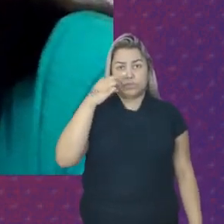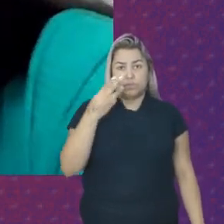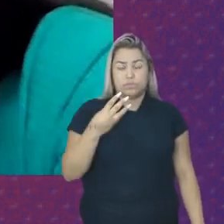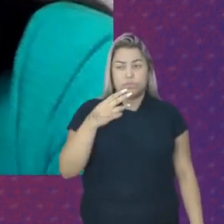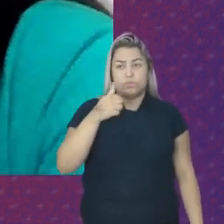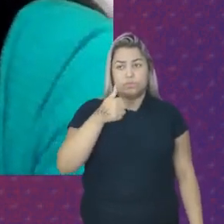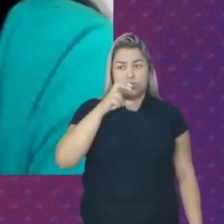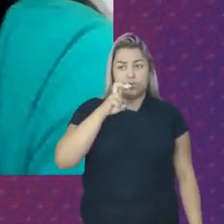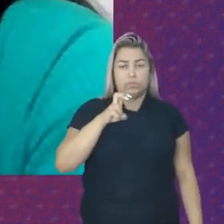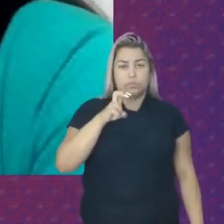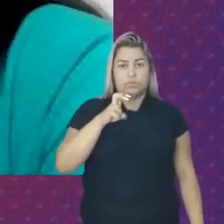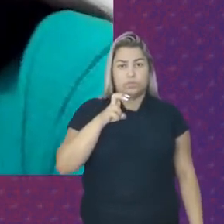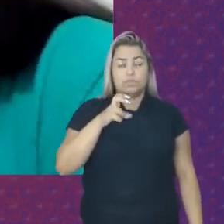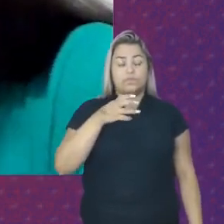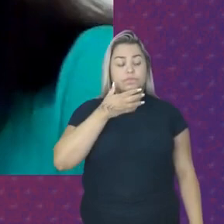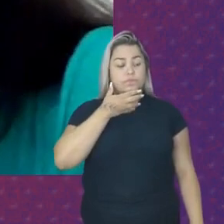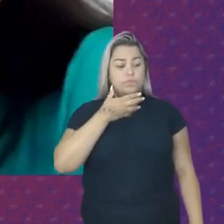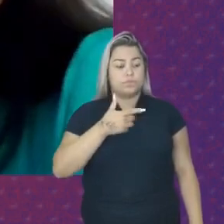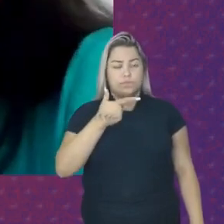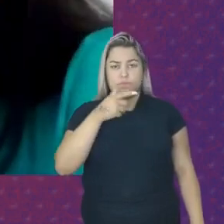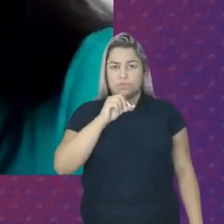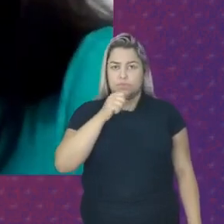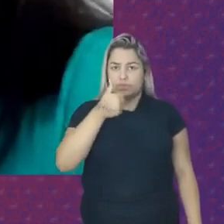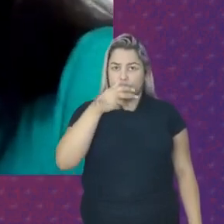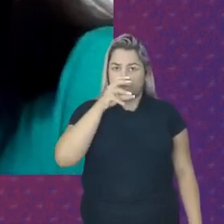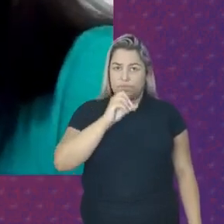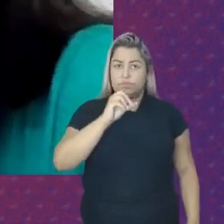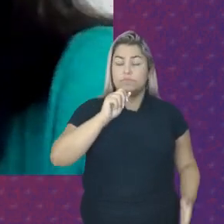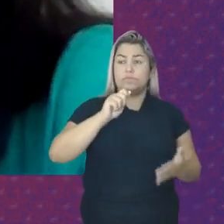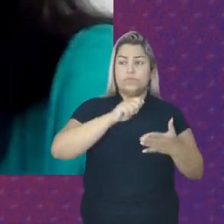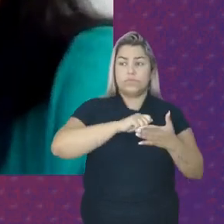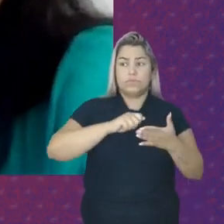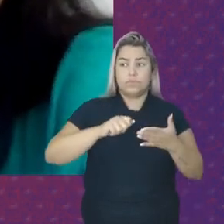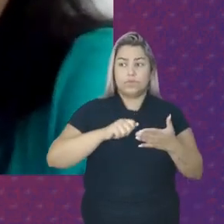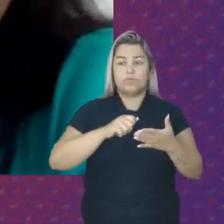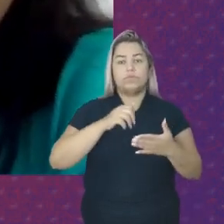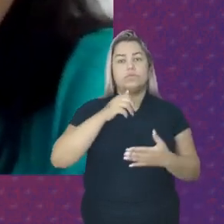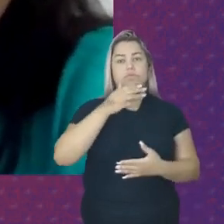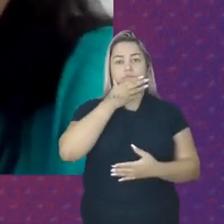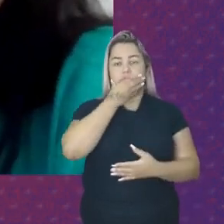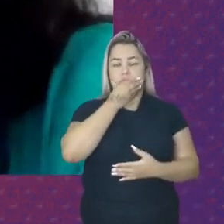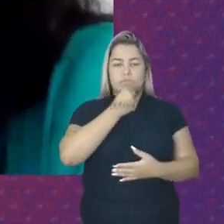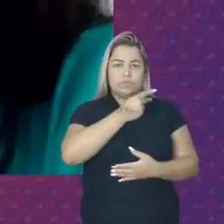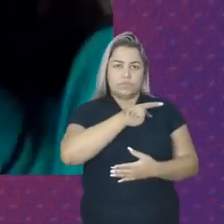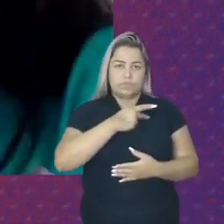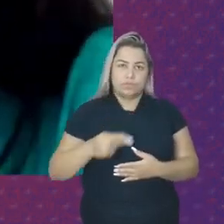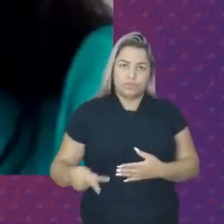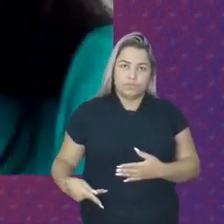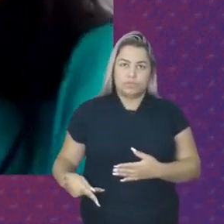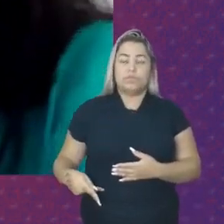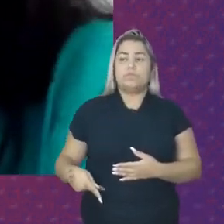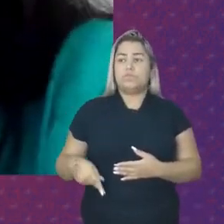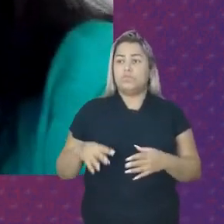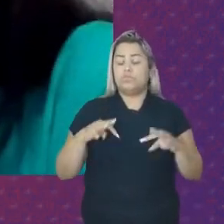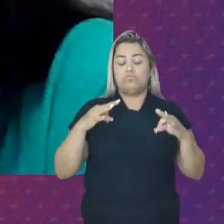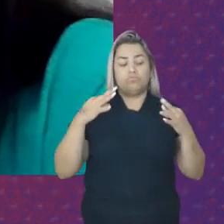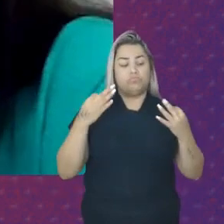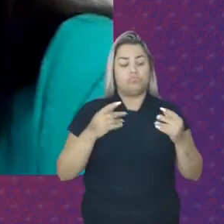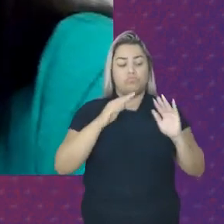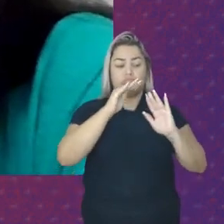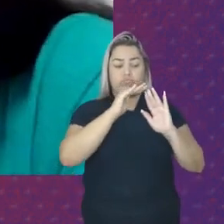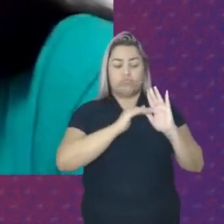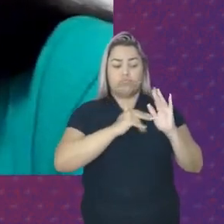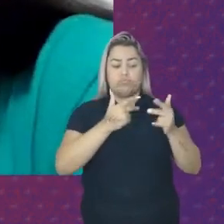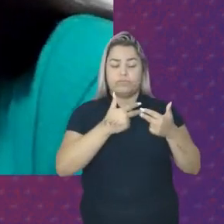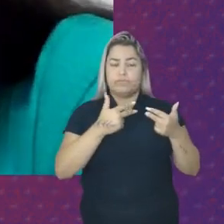de dezembro de 2010, assinado pelo, então, presidente Lula. E aí lá estão todas as definições do que é